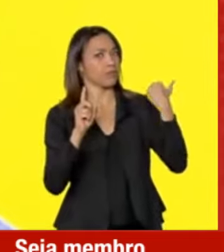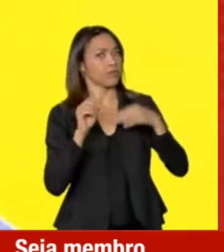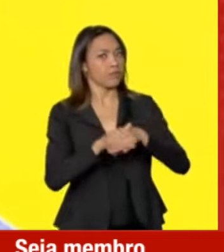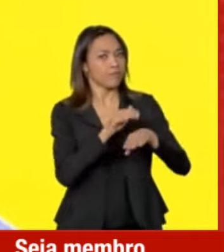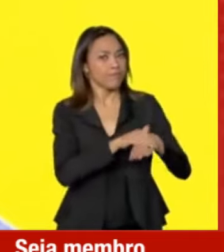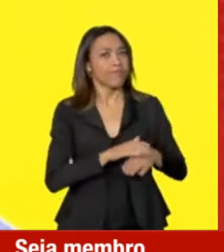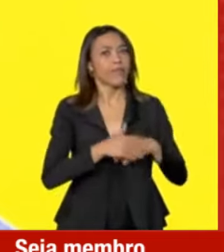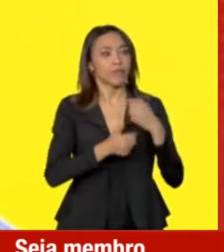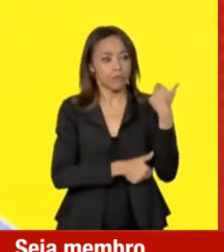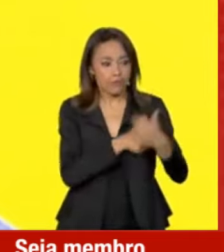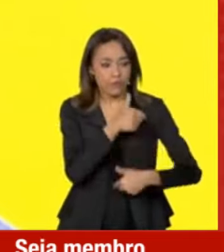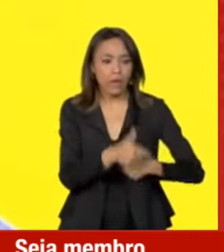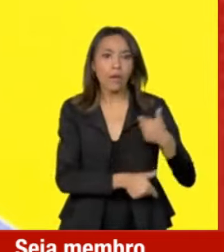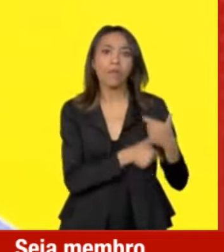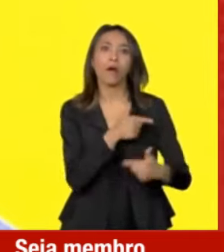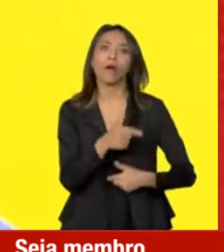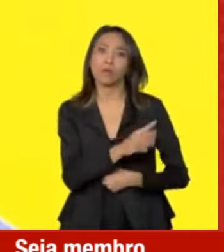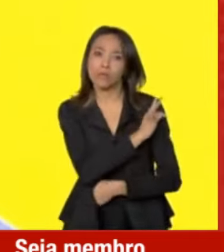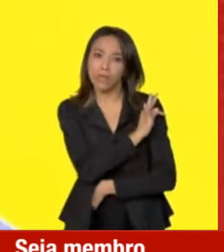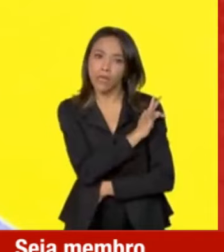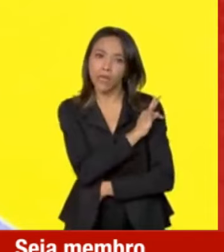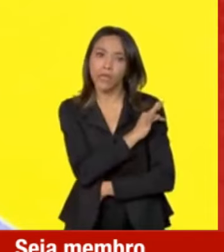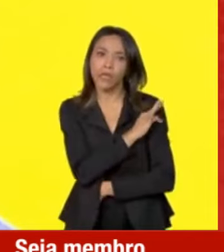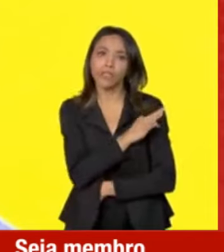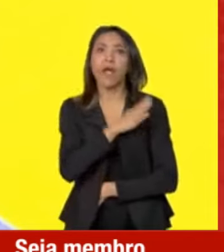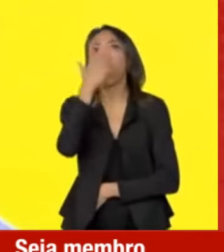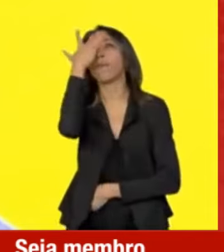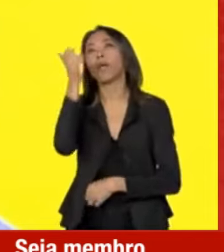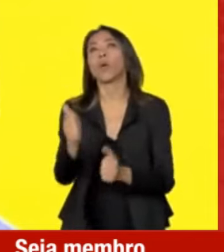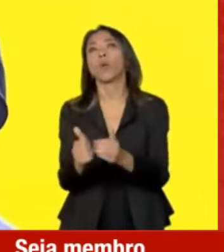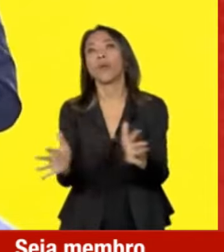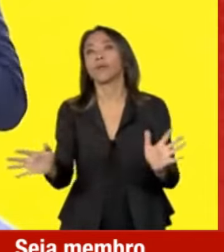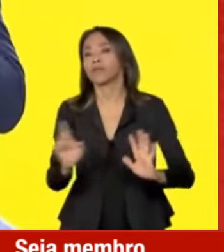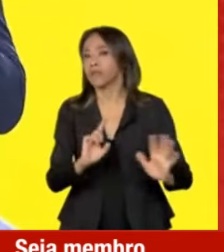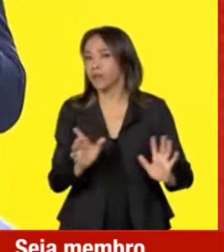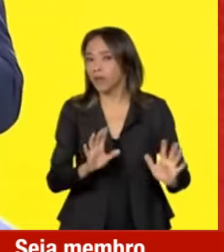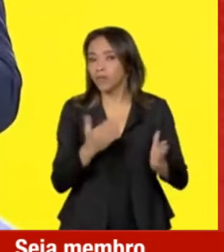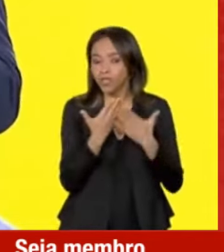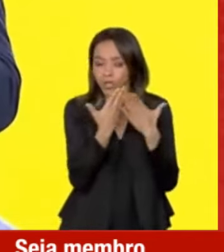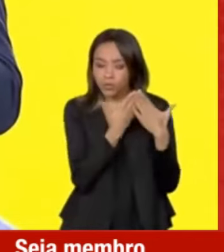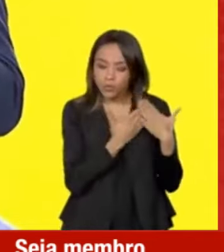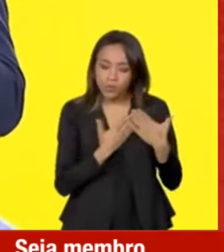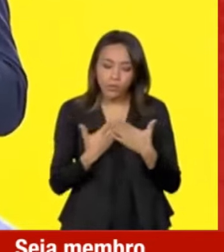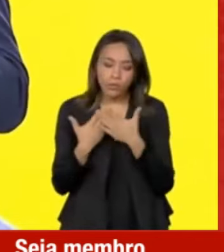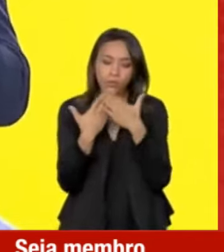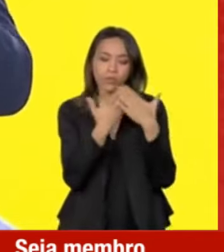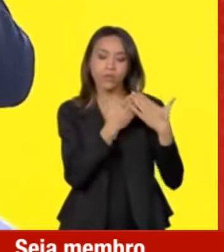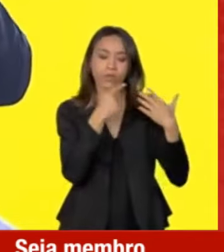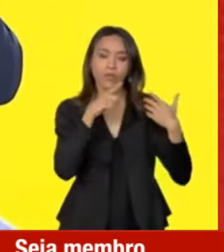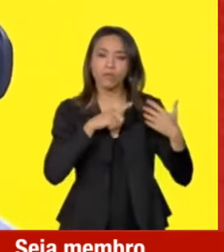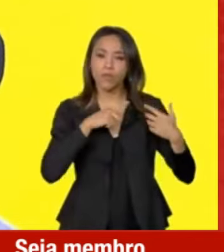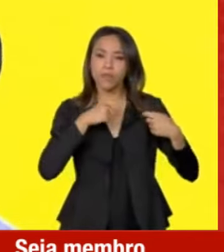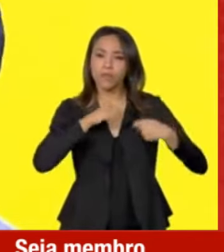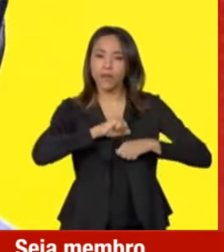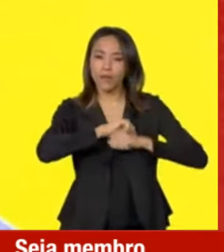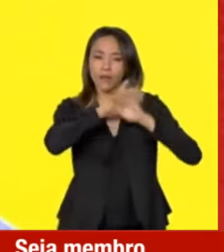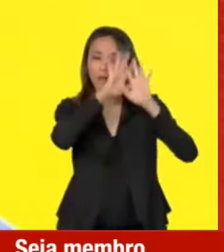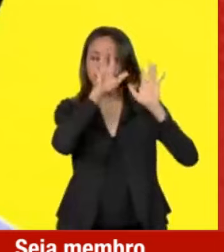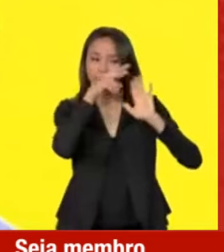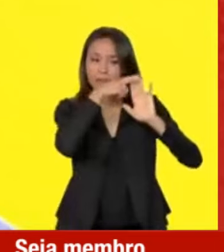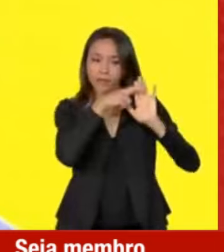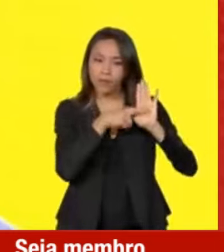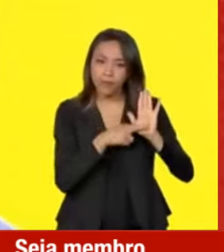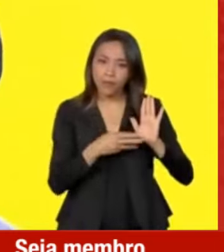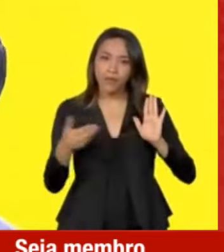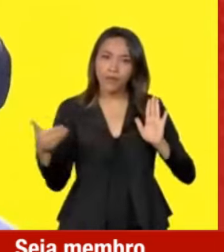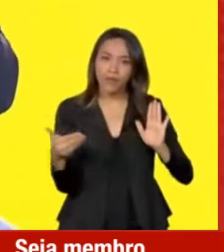para nós, não é uma coisa que vai começar a acontecer a partir de amanhã, então é preciso ter claro de que essas medidas